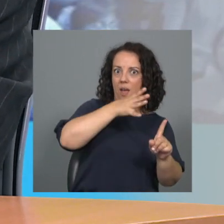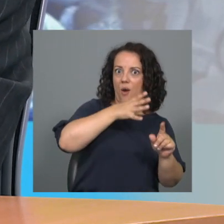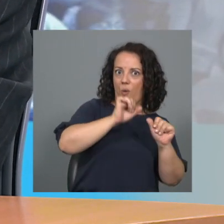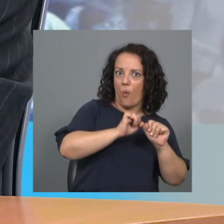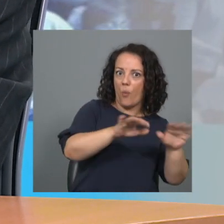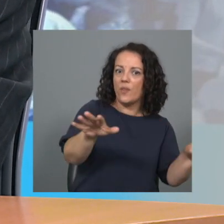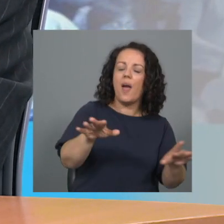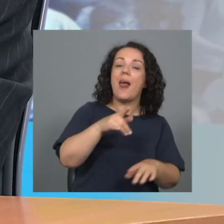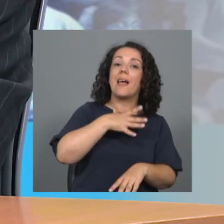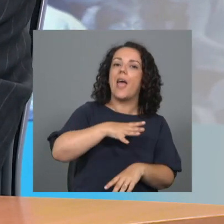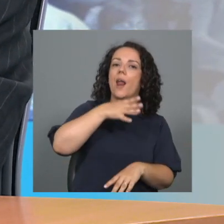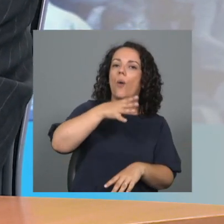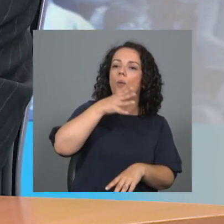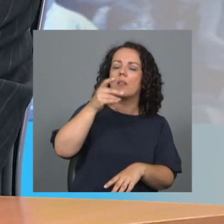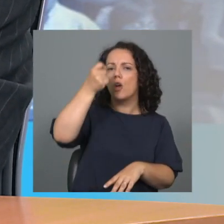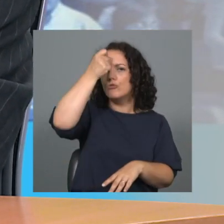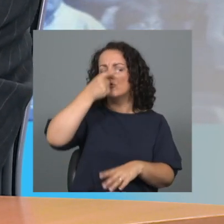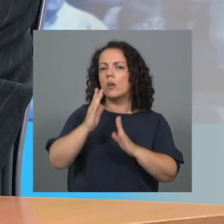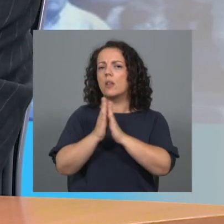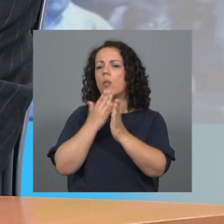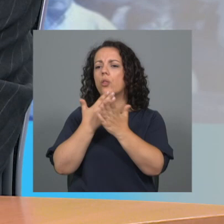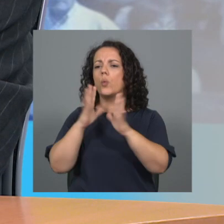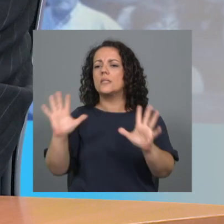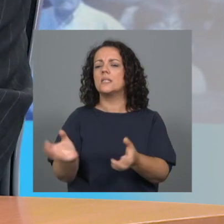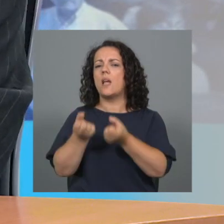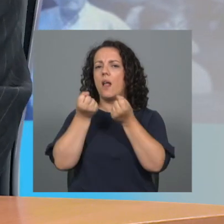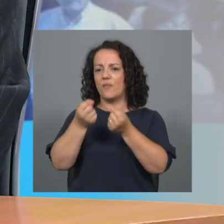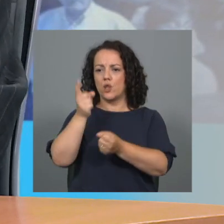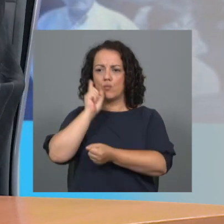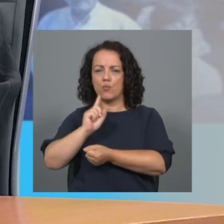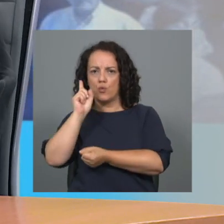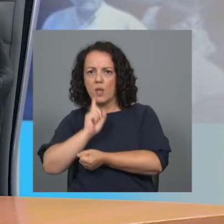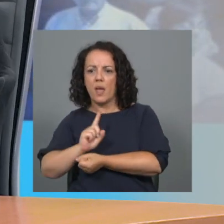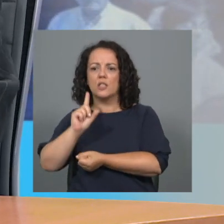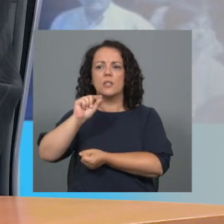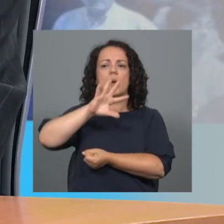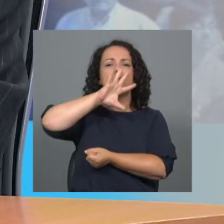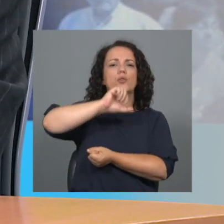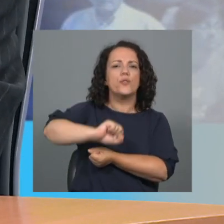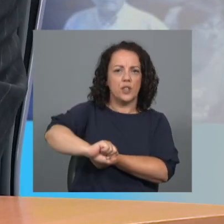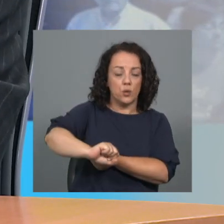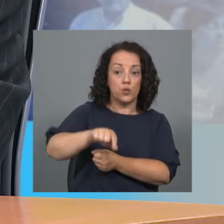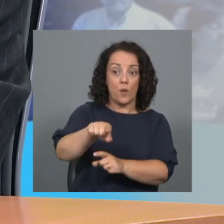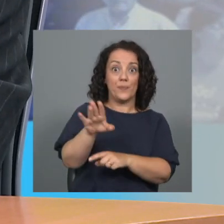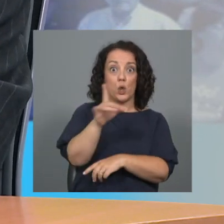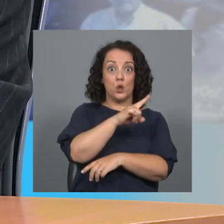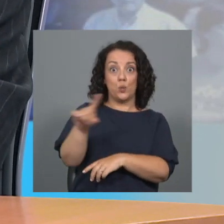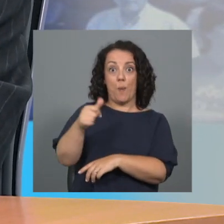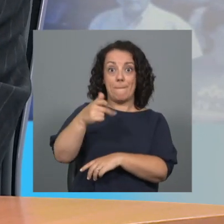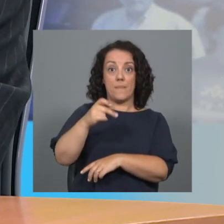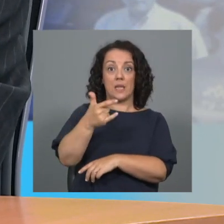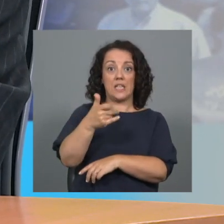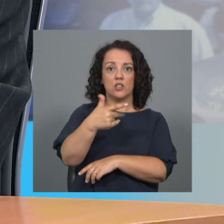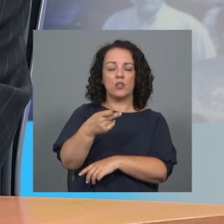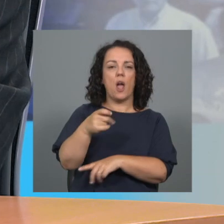ação de Deus na história da salvação, a partir destas duas mulheres e dos seus respectivos filhos. E João Batista aparece aqui como aquele